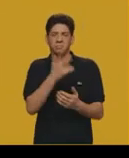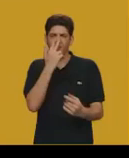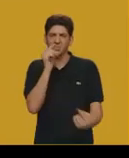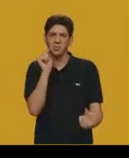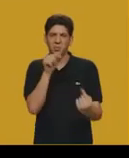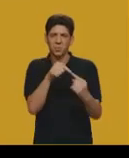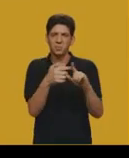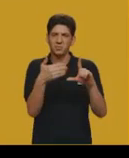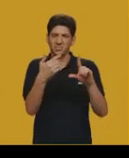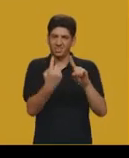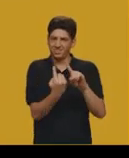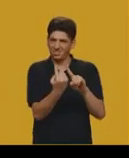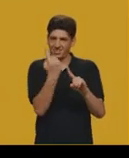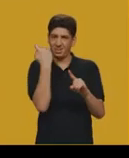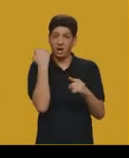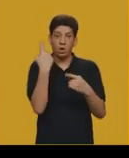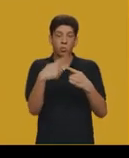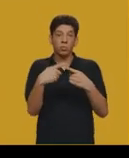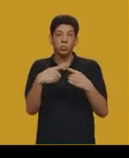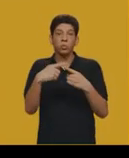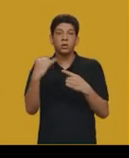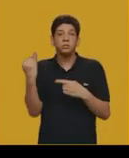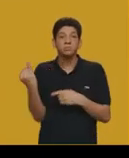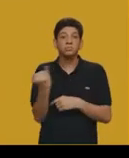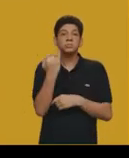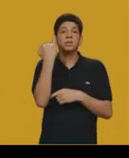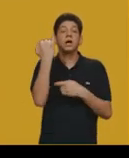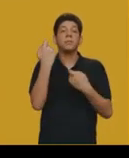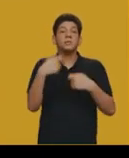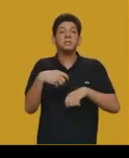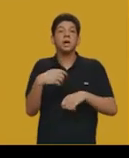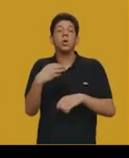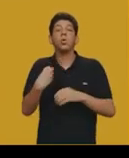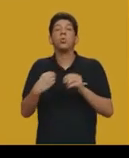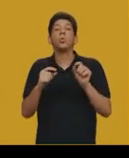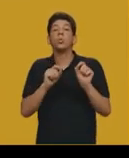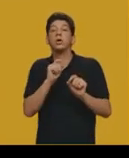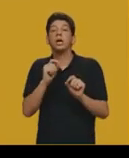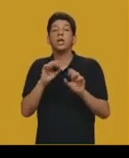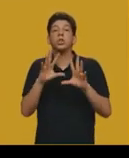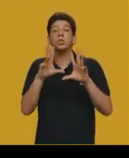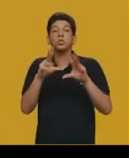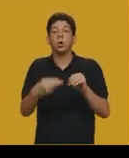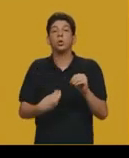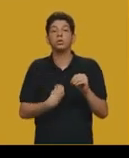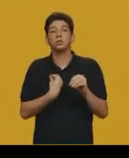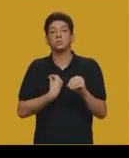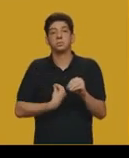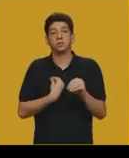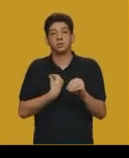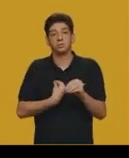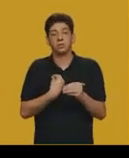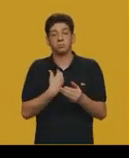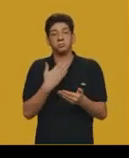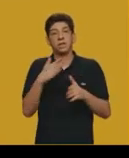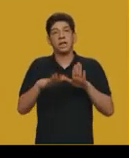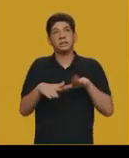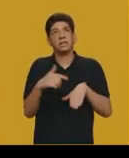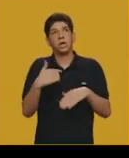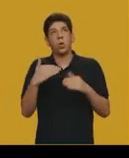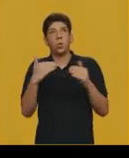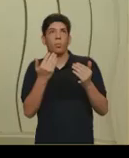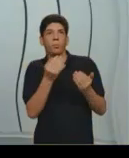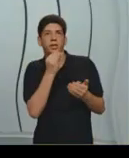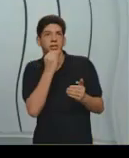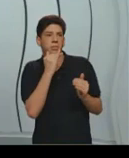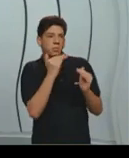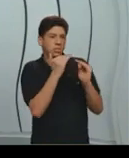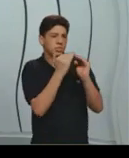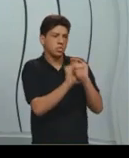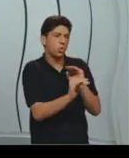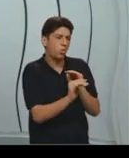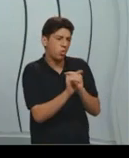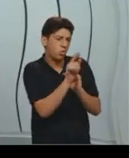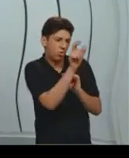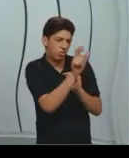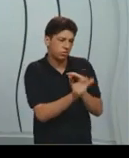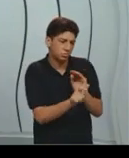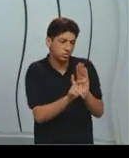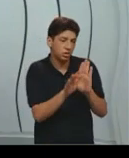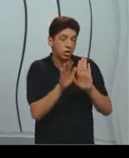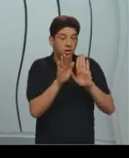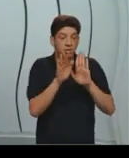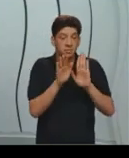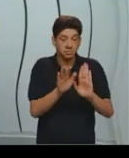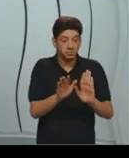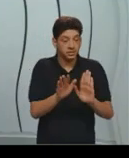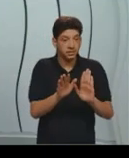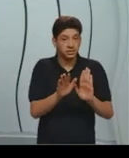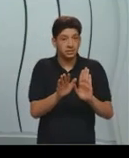a importância de você ter todos os matizes presentes, né? Essa ideia, por mais que eu não concorde com a opinião de X ou Y, a garantia